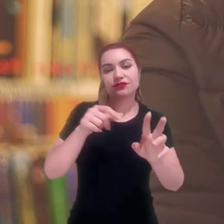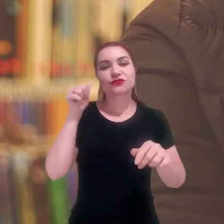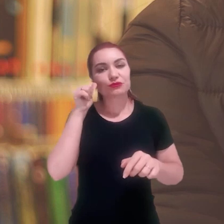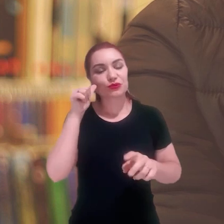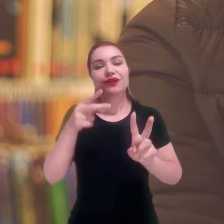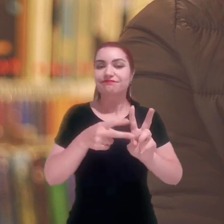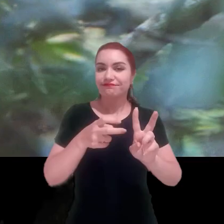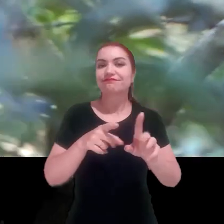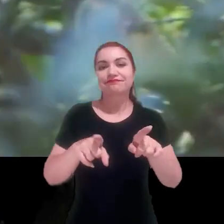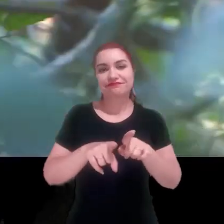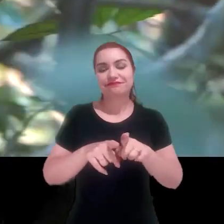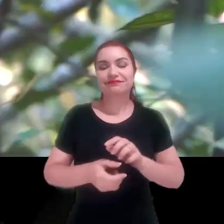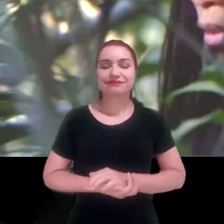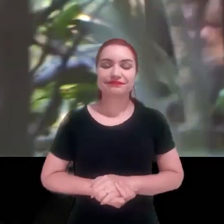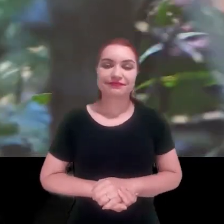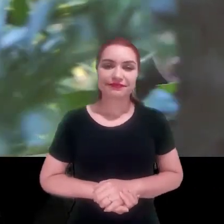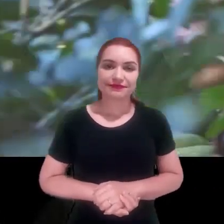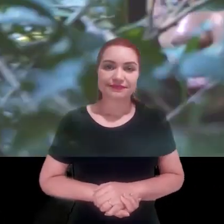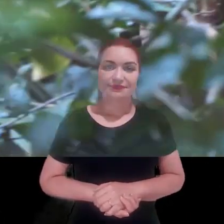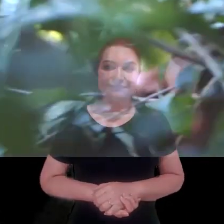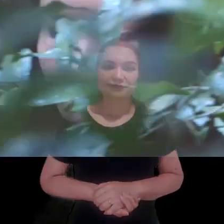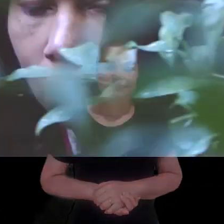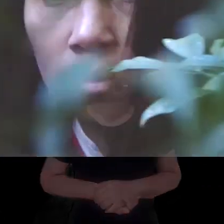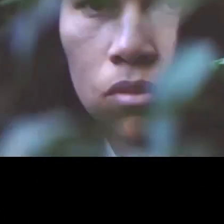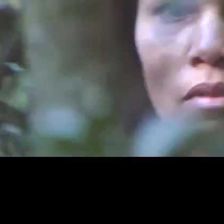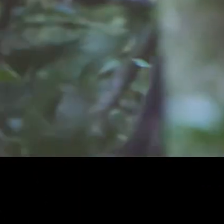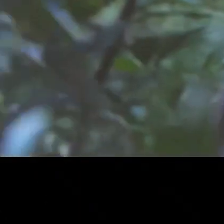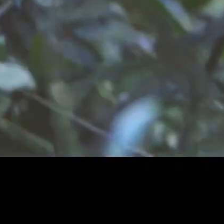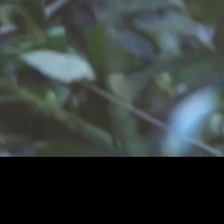também da Pulquéria. Pulquéria caminha pela mata.